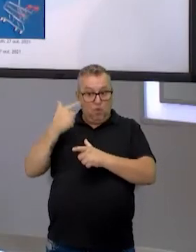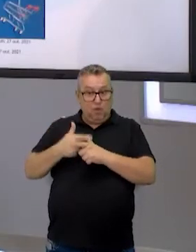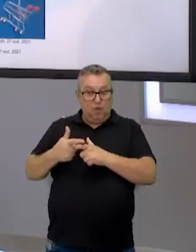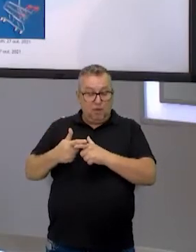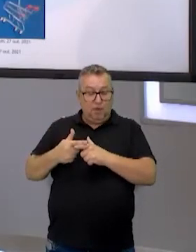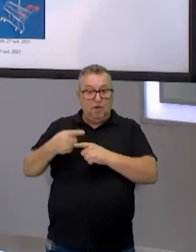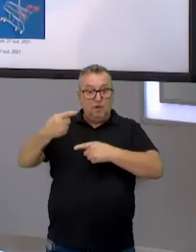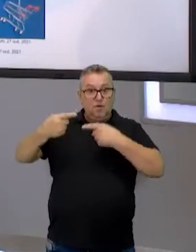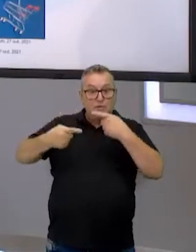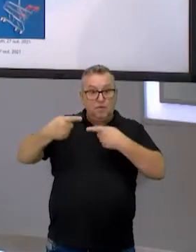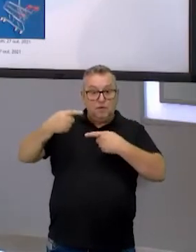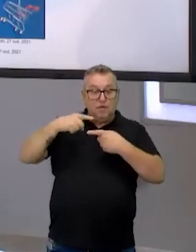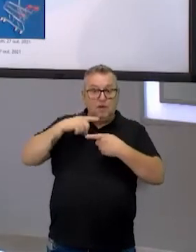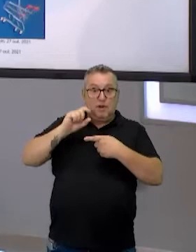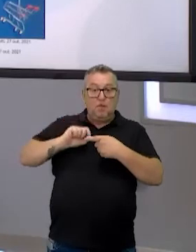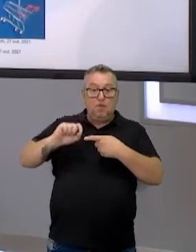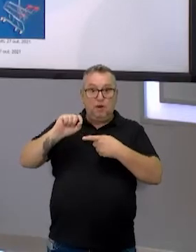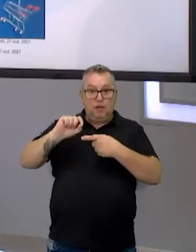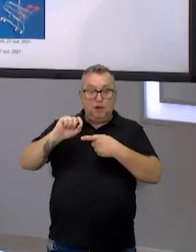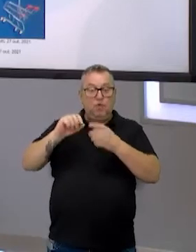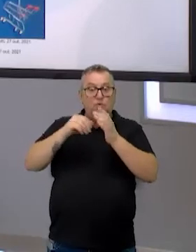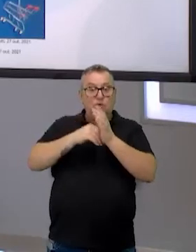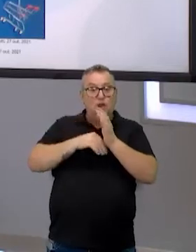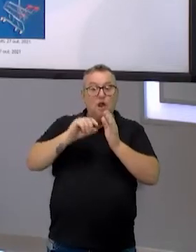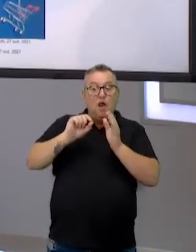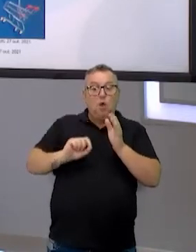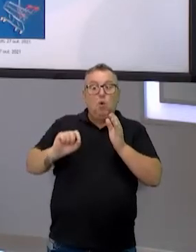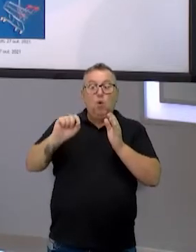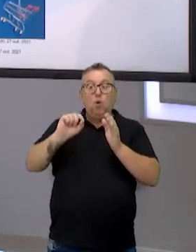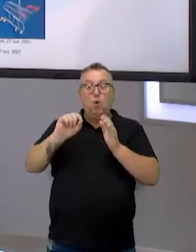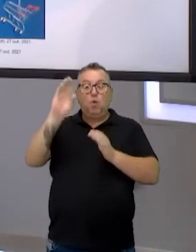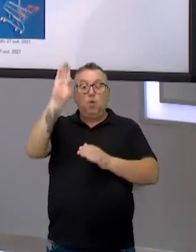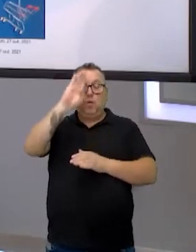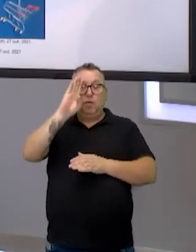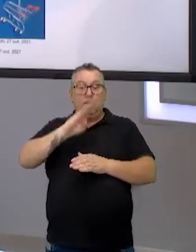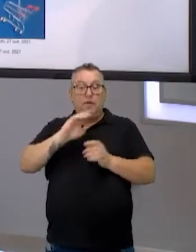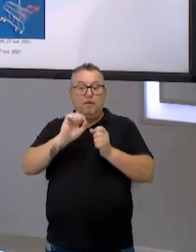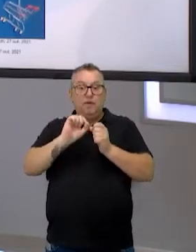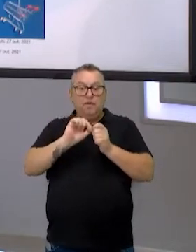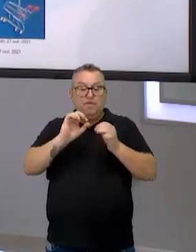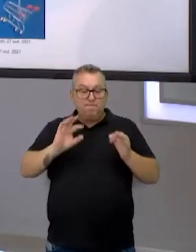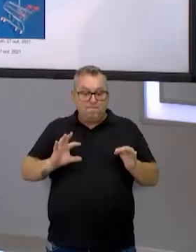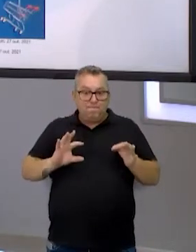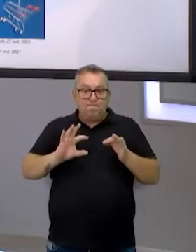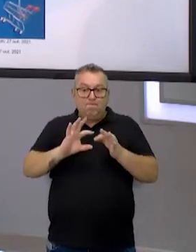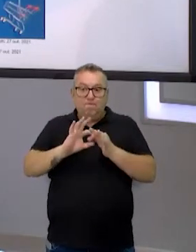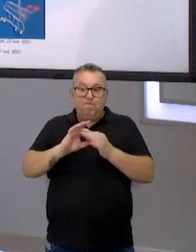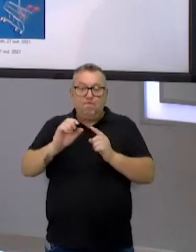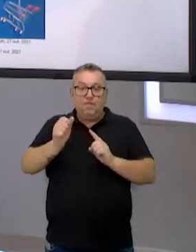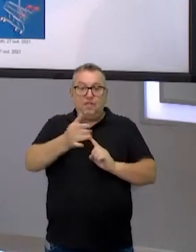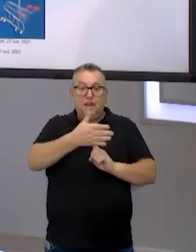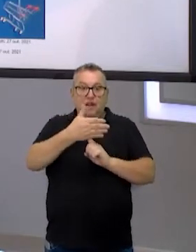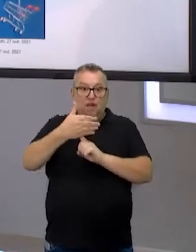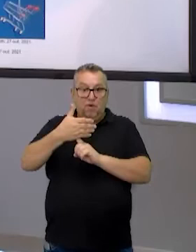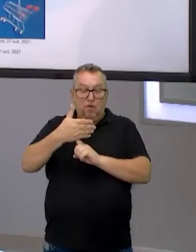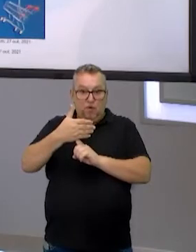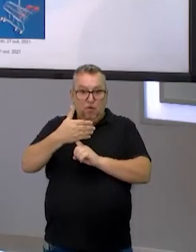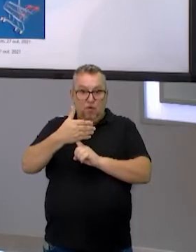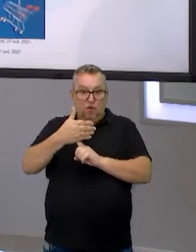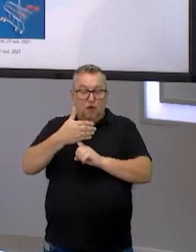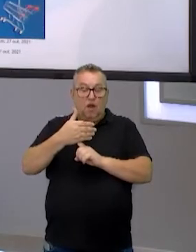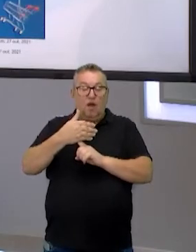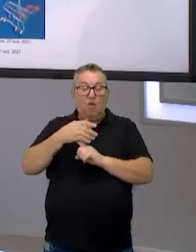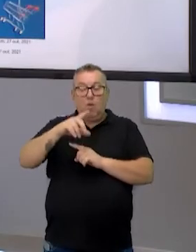Jimmy Carter tem como pano de fundo, né, o fato do Brasil ter feito uma aliança tecnológica nuclear com a Alemanha e